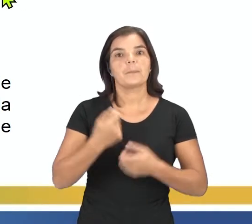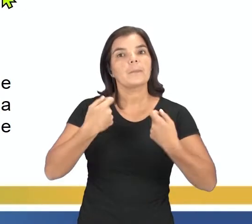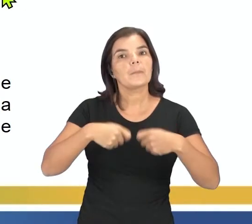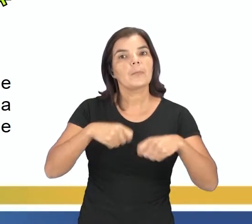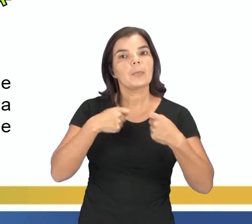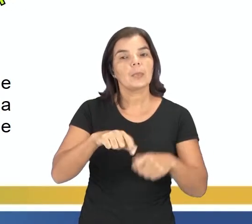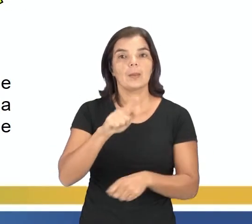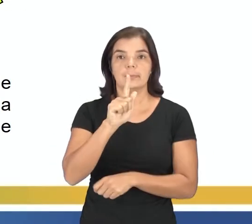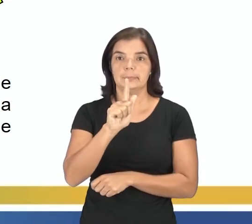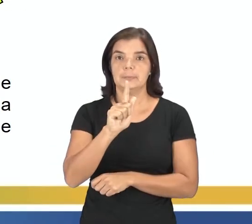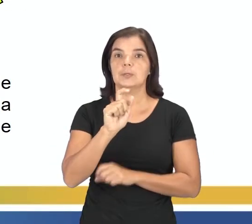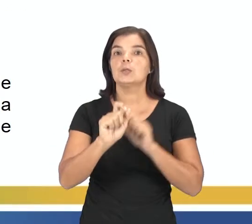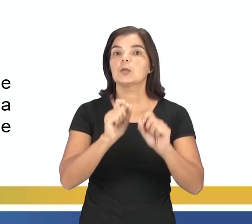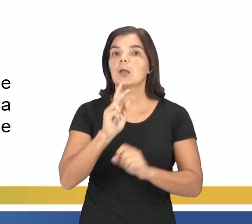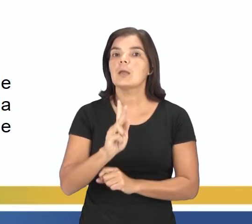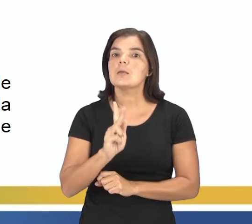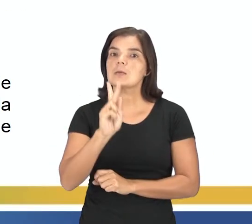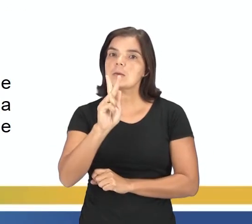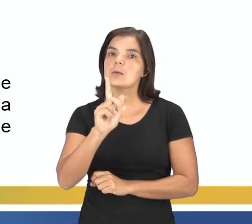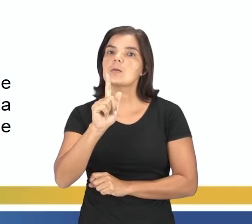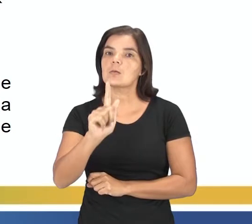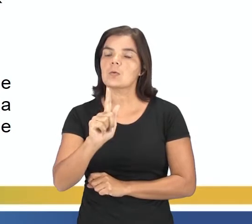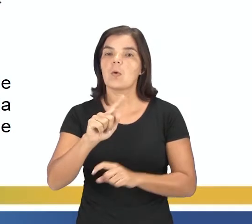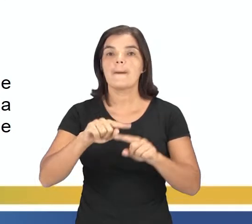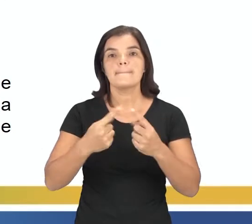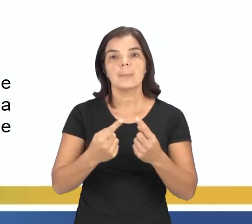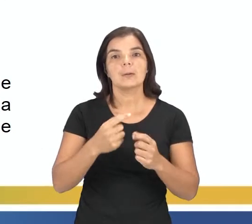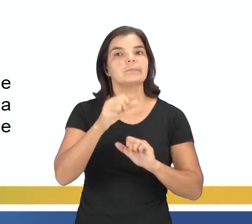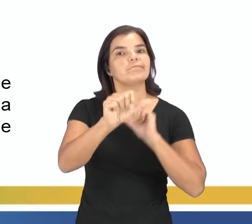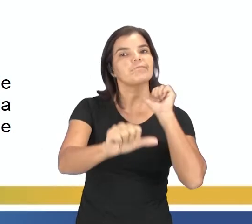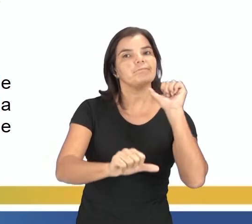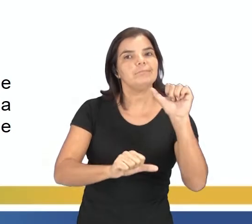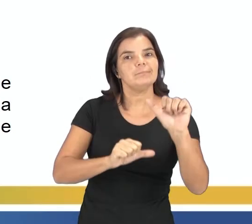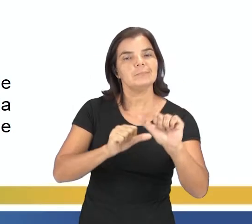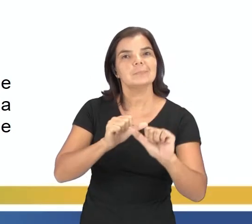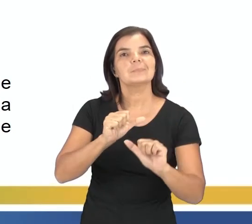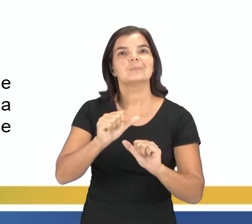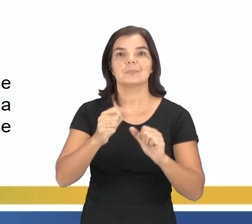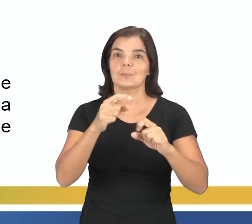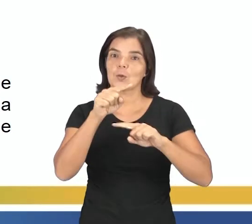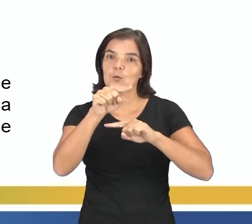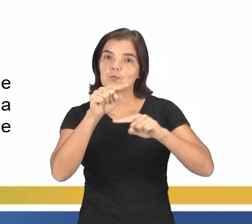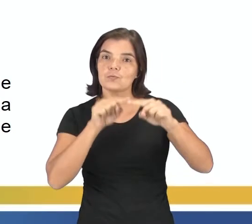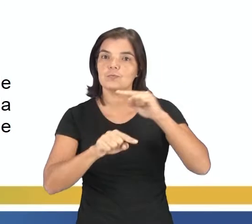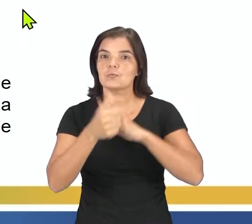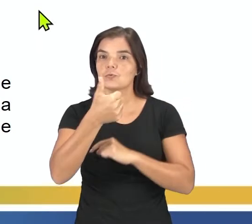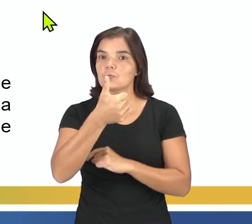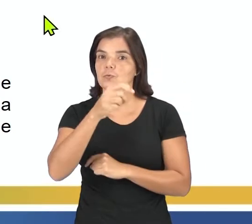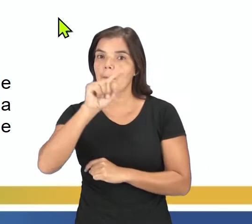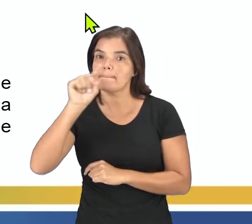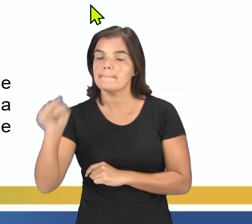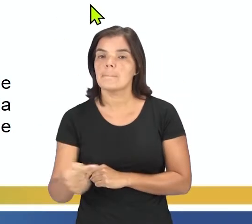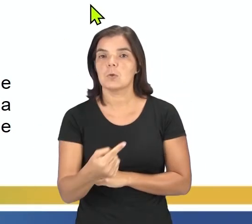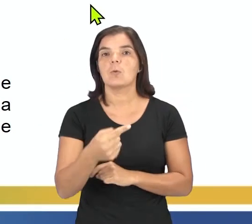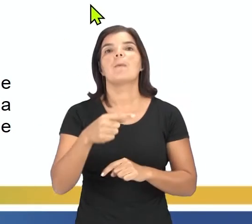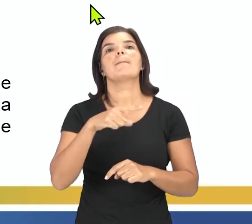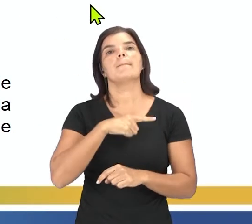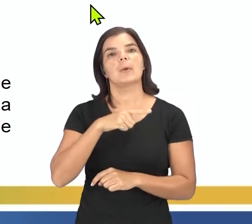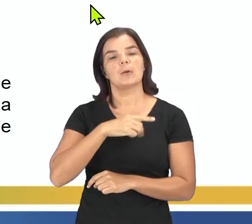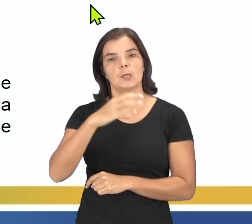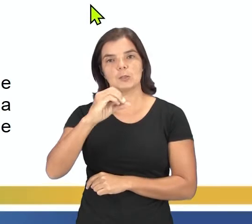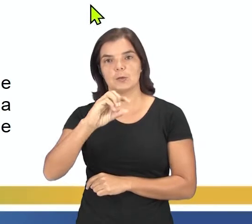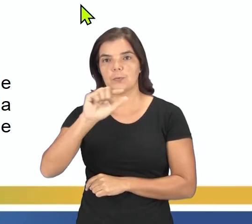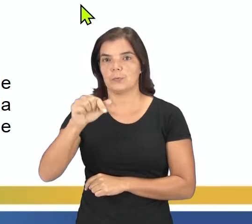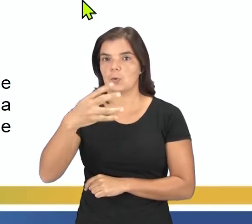precisa da massa em quilograma. Como ela veio dada em gramas, o que a gente vai fazer? A gente vai dividir por 1000 para ter o valor em quilogramas, que é